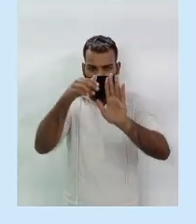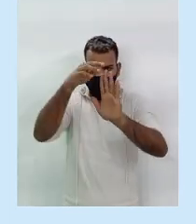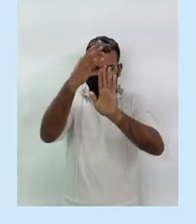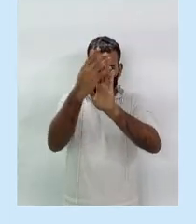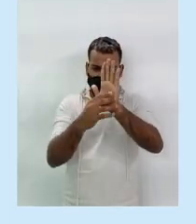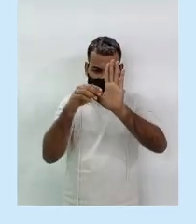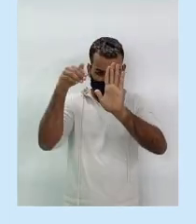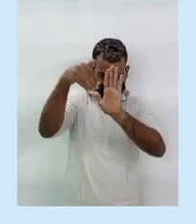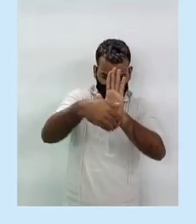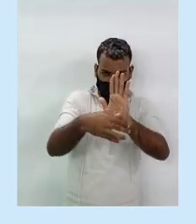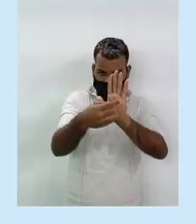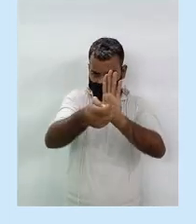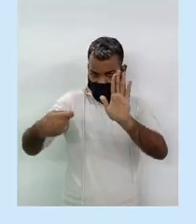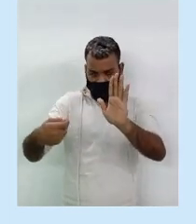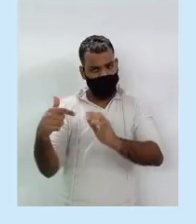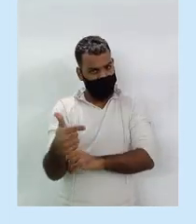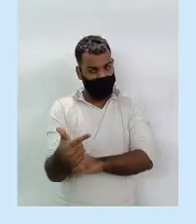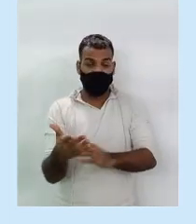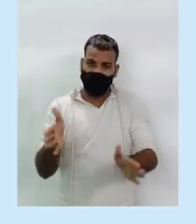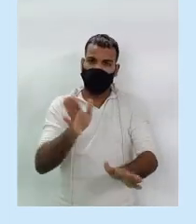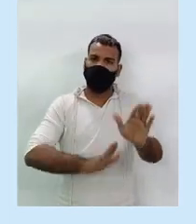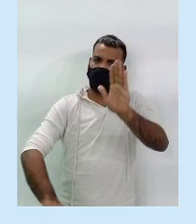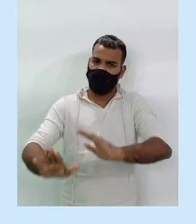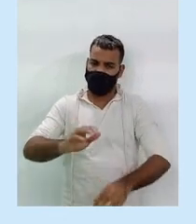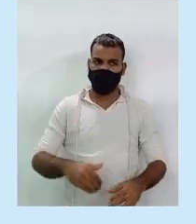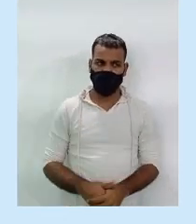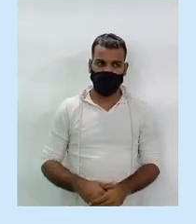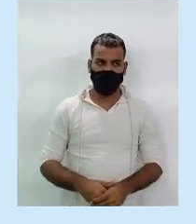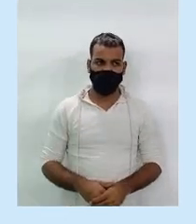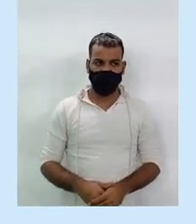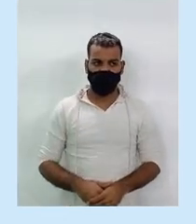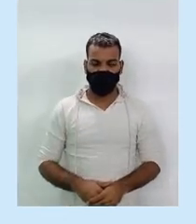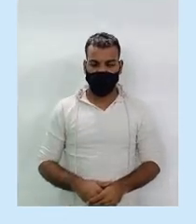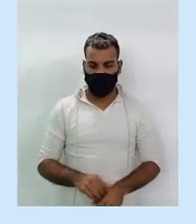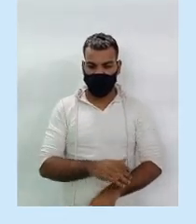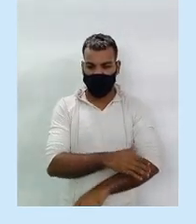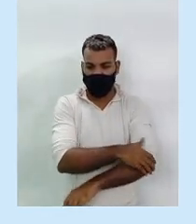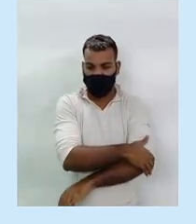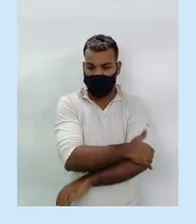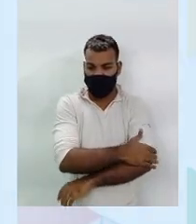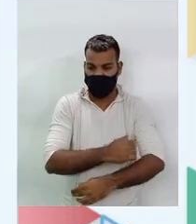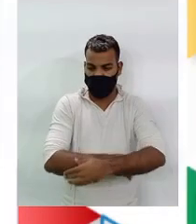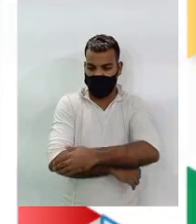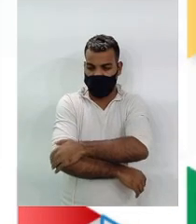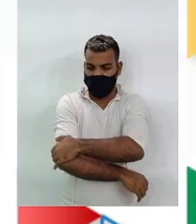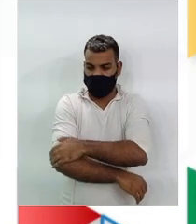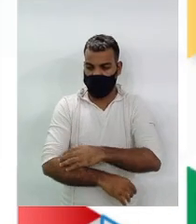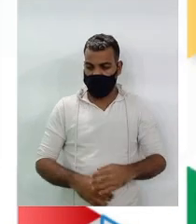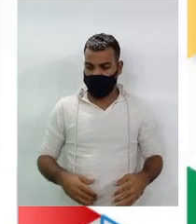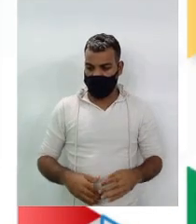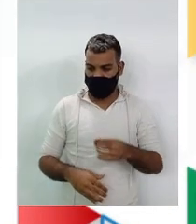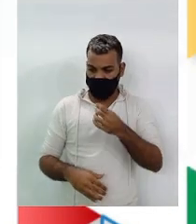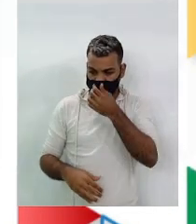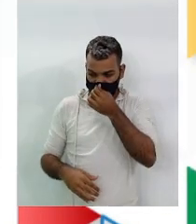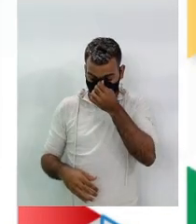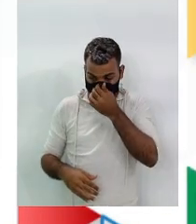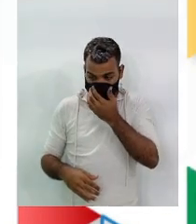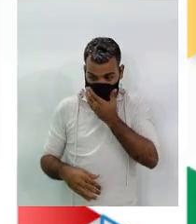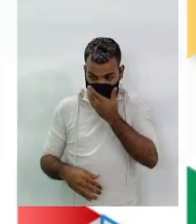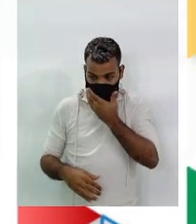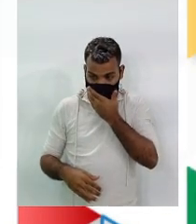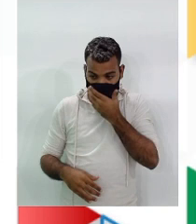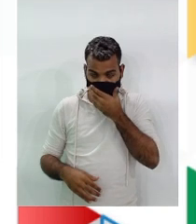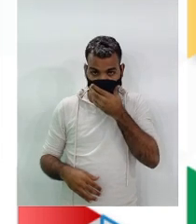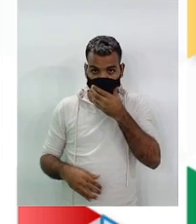são duvidosas. Tomem cuidado. E aqui eu trago algo importante, certo? Na tela, olhem só o que há. Nós temos